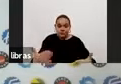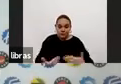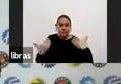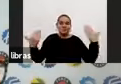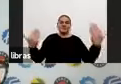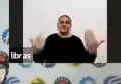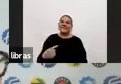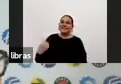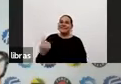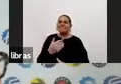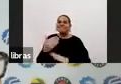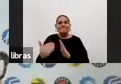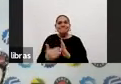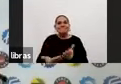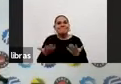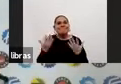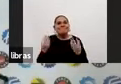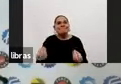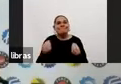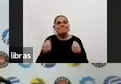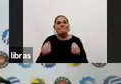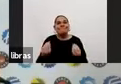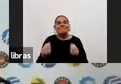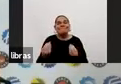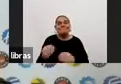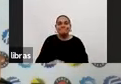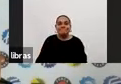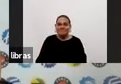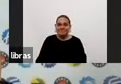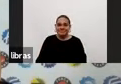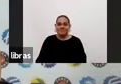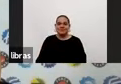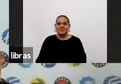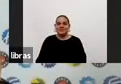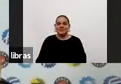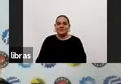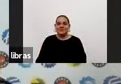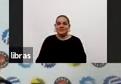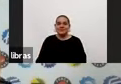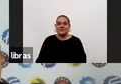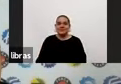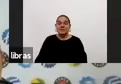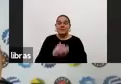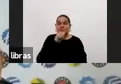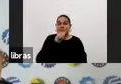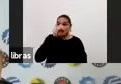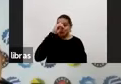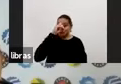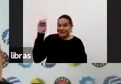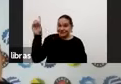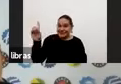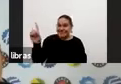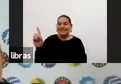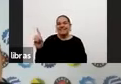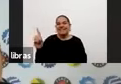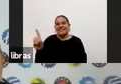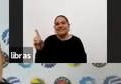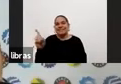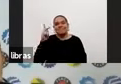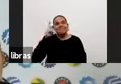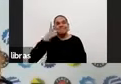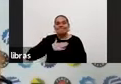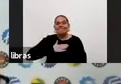É com vocês, Alves. Pode começar a falar. Bom dia, Gilce. Para mim foi um